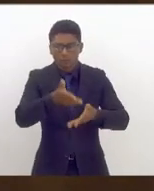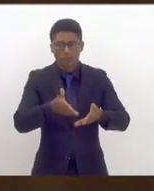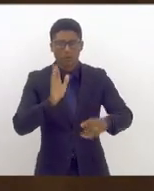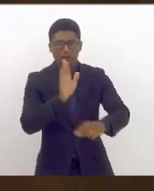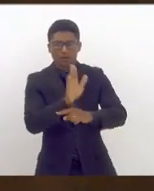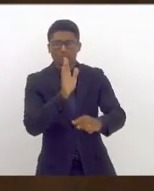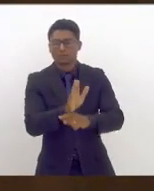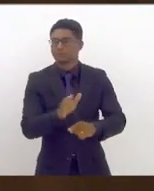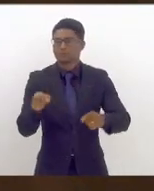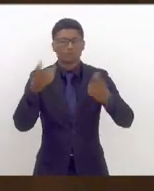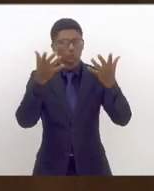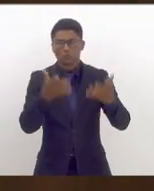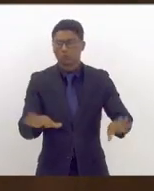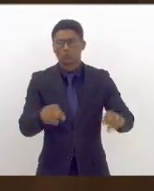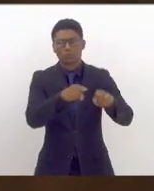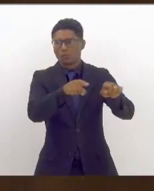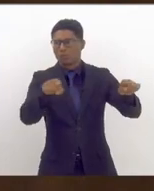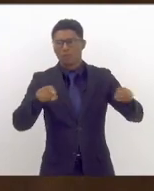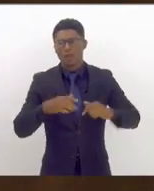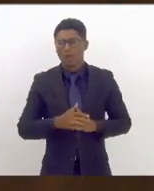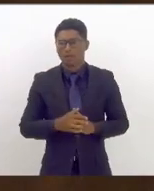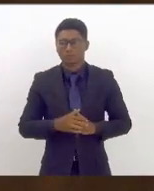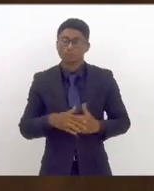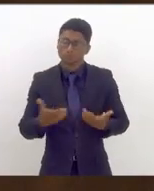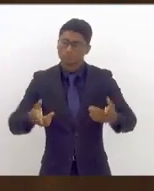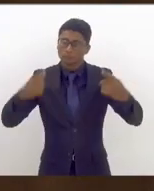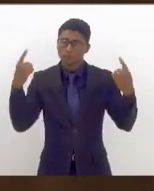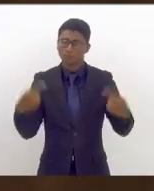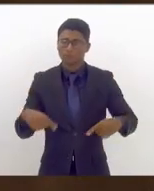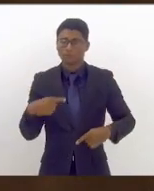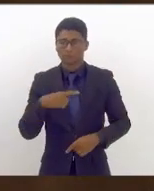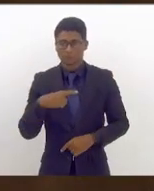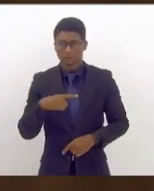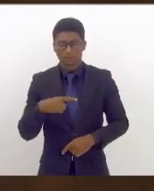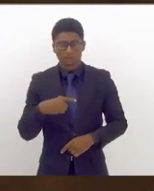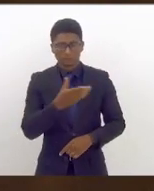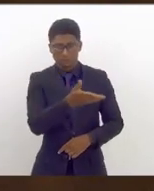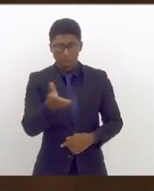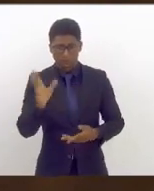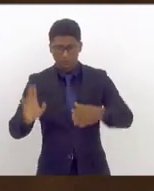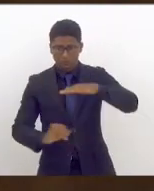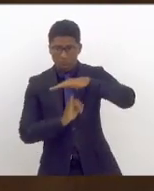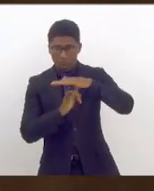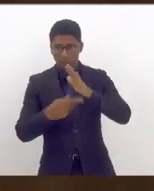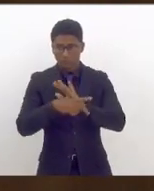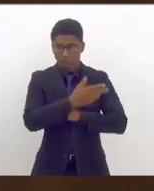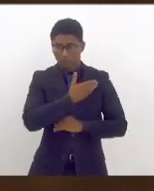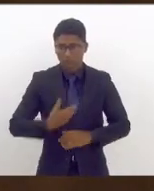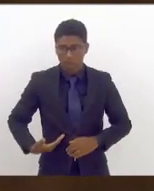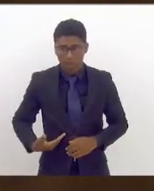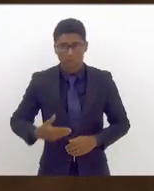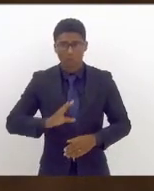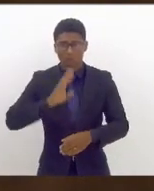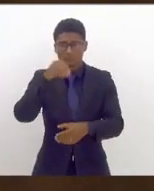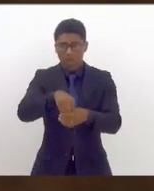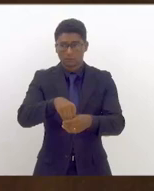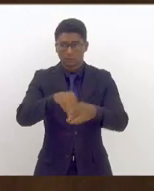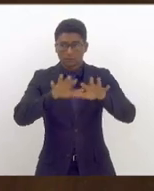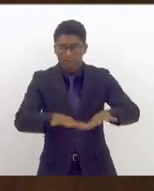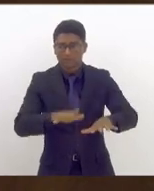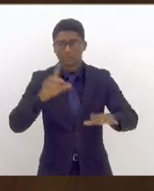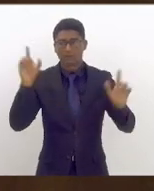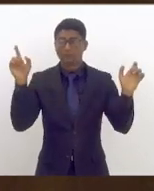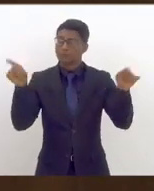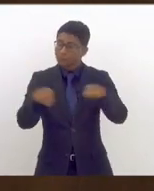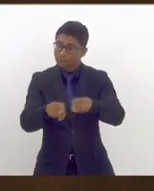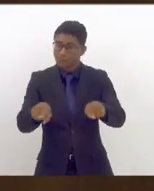só não ainda há muitos desafios para permanência nas instituições públicas como ela é nula e zero